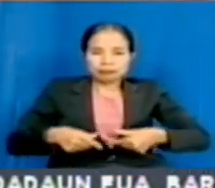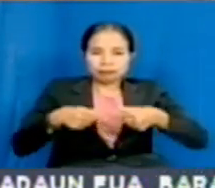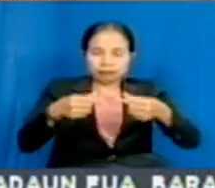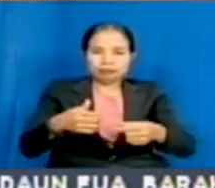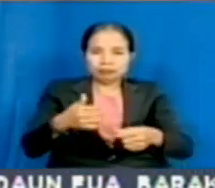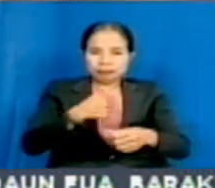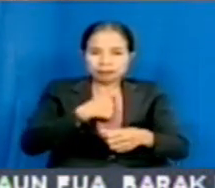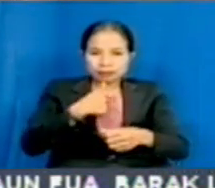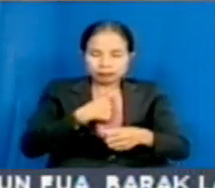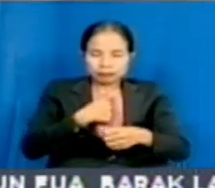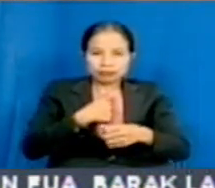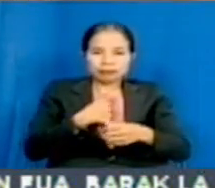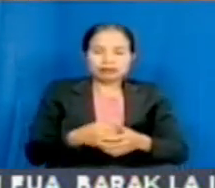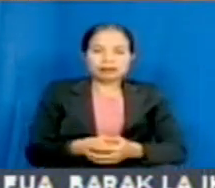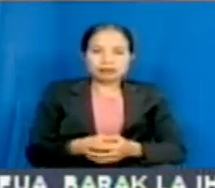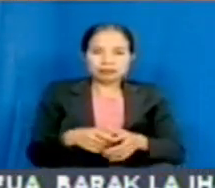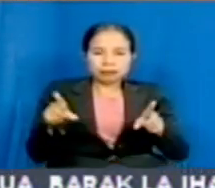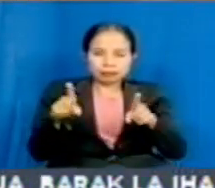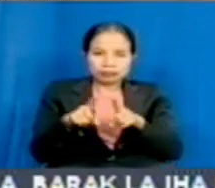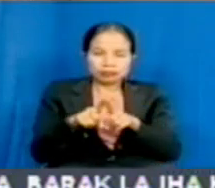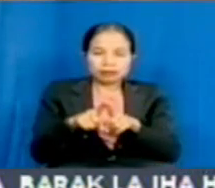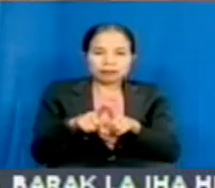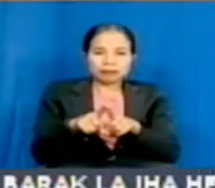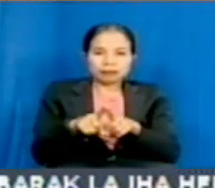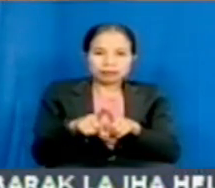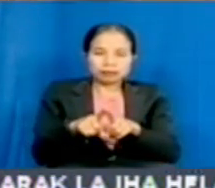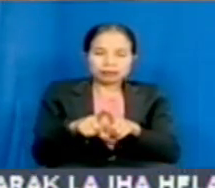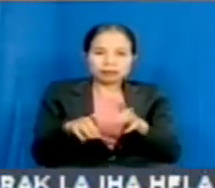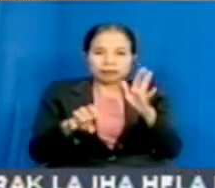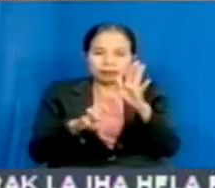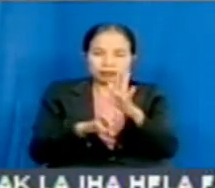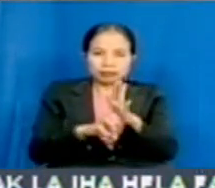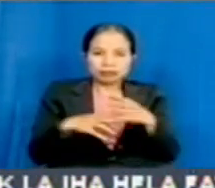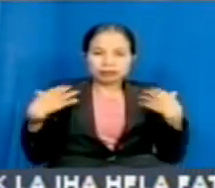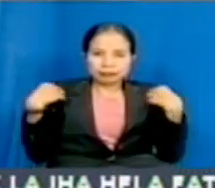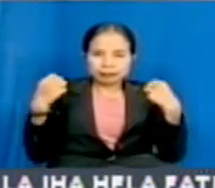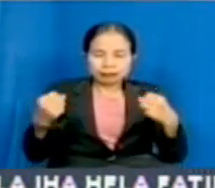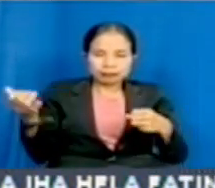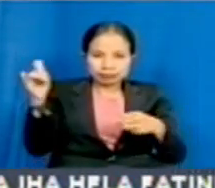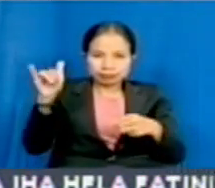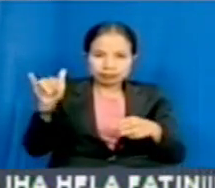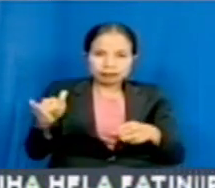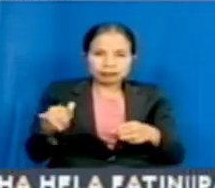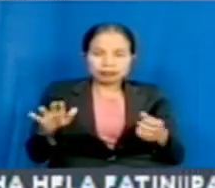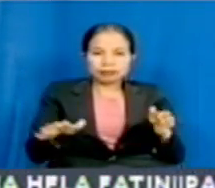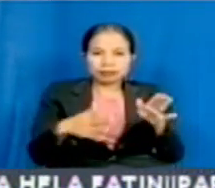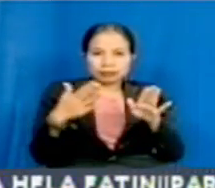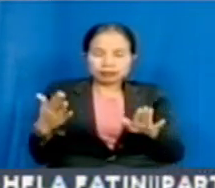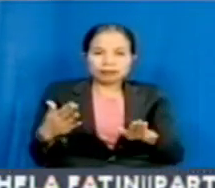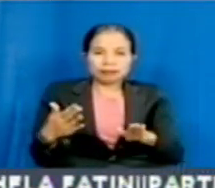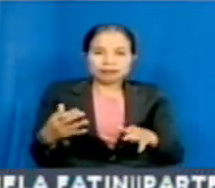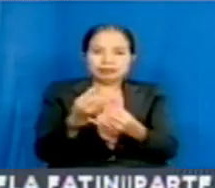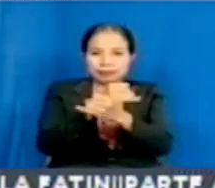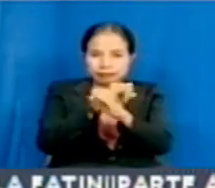sirene vida. O conceito unidade nacional, nudar símbolo nebe a força sira, ato materializa o